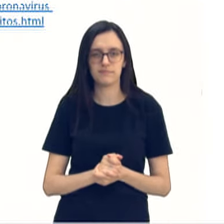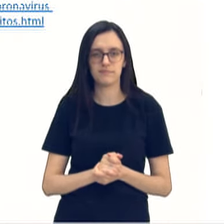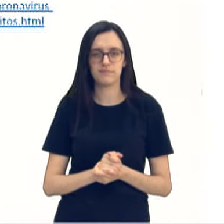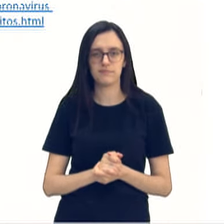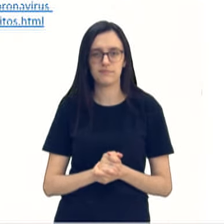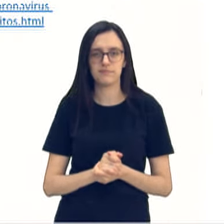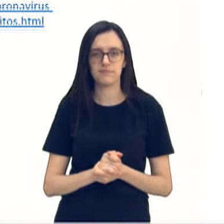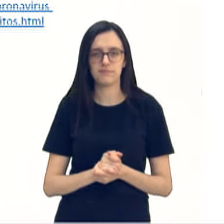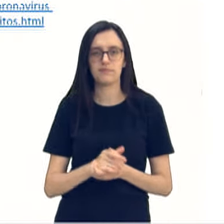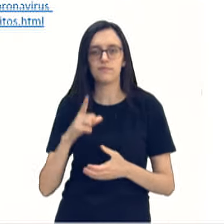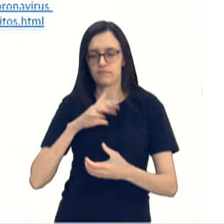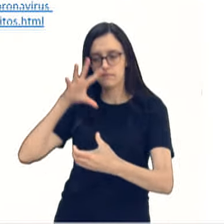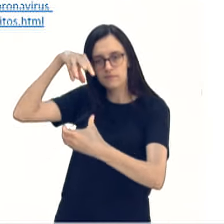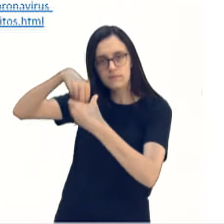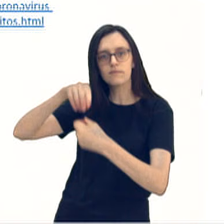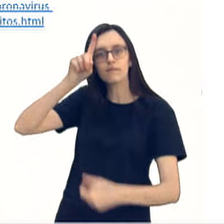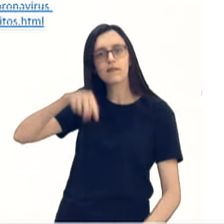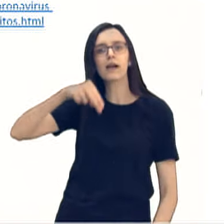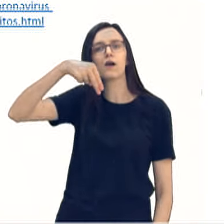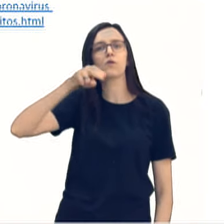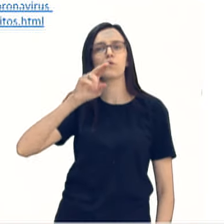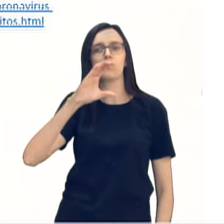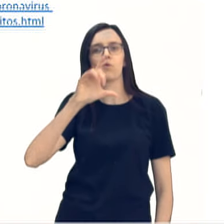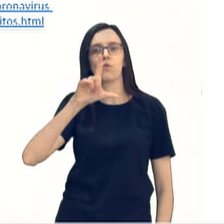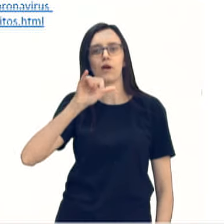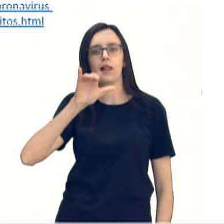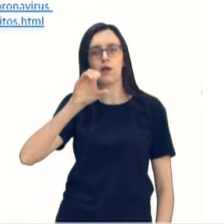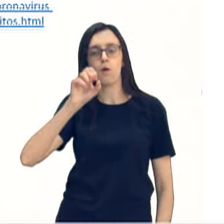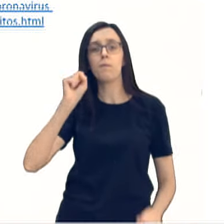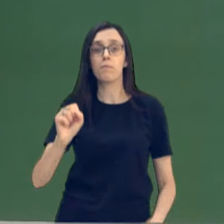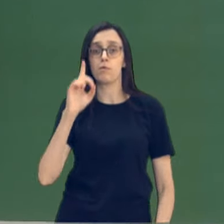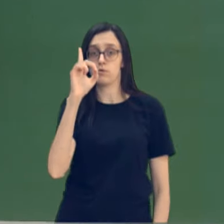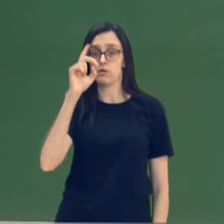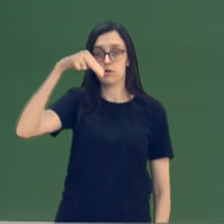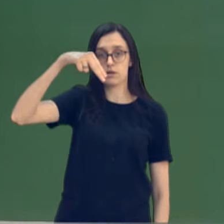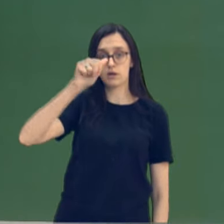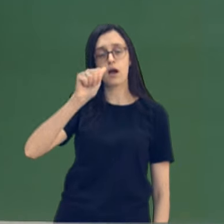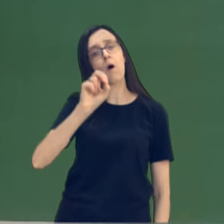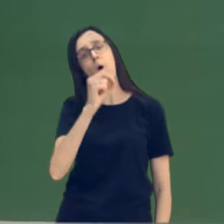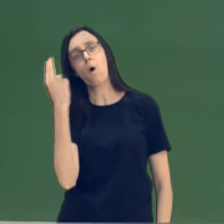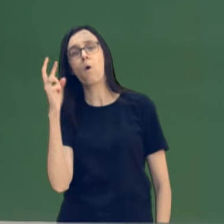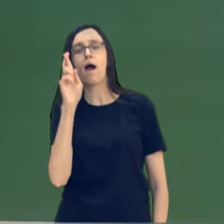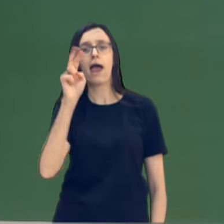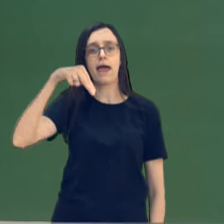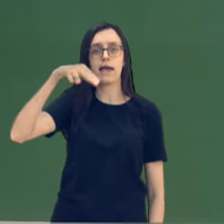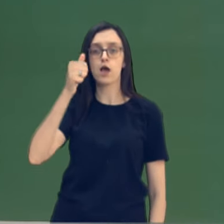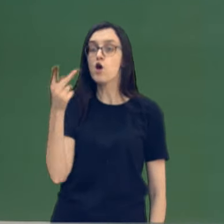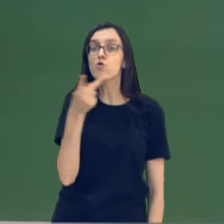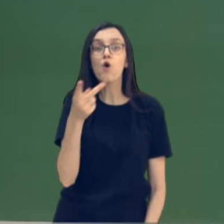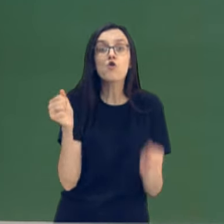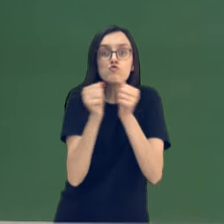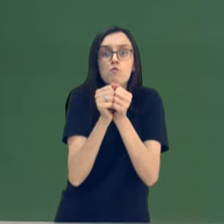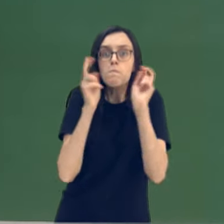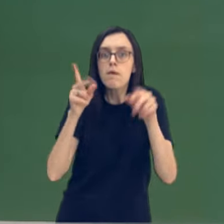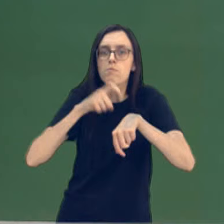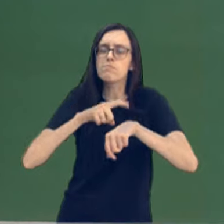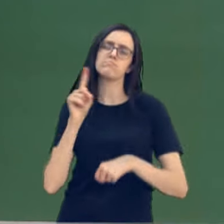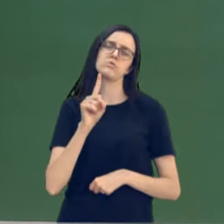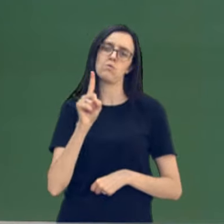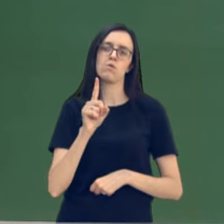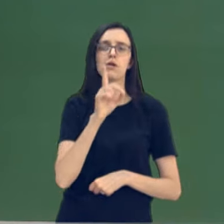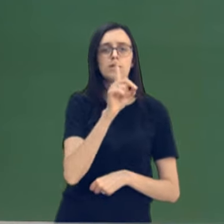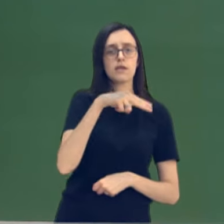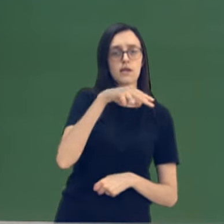um ácido nucleico lá dentro. Pode ser DNA ou pode ser RNA. Nunca os dois simultaneamente. Ou terá um